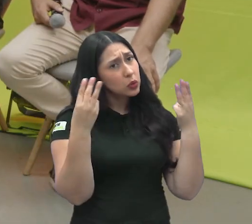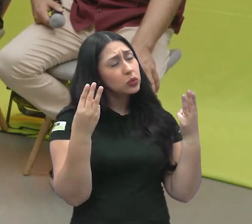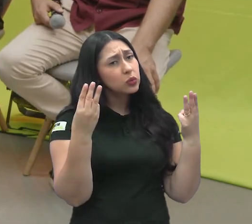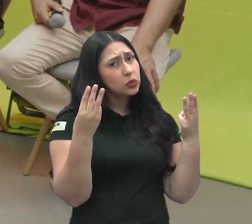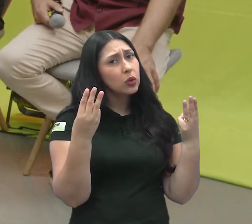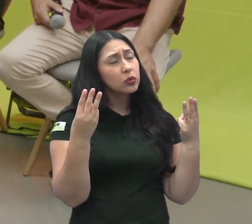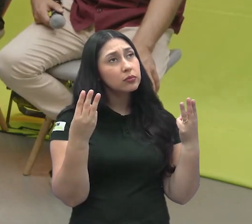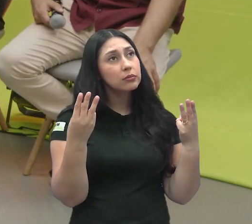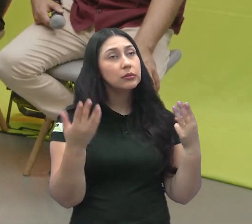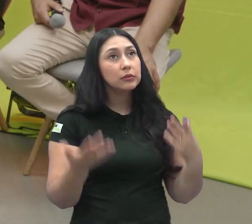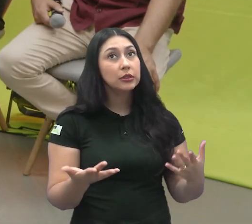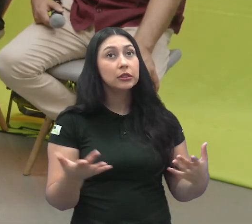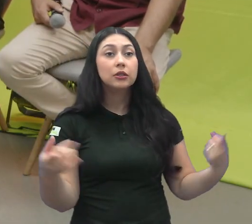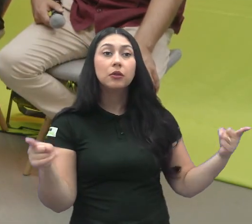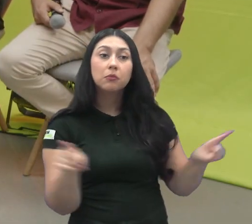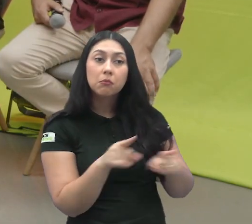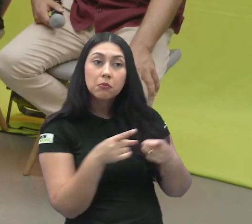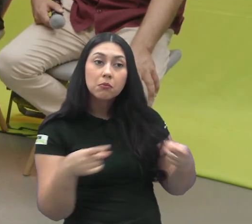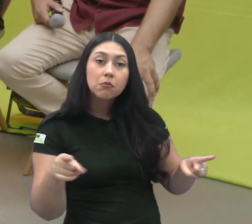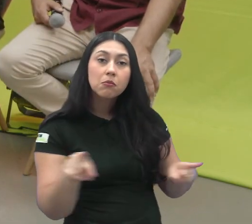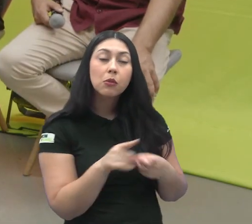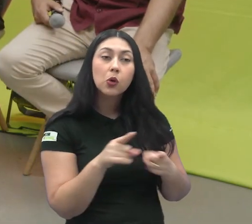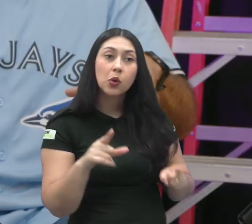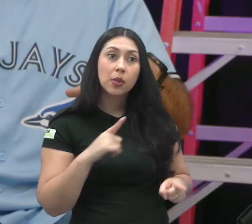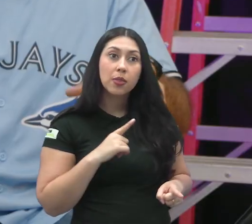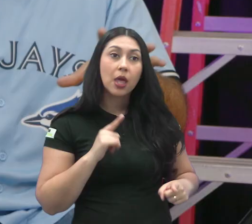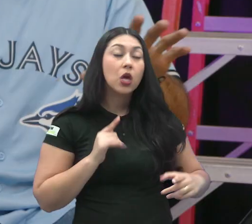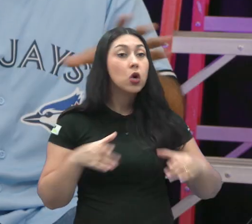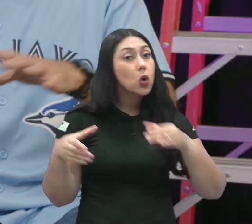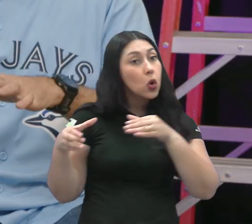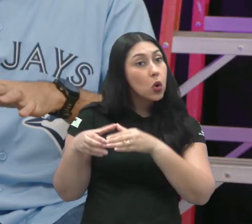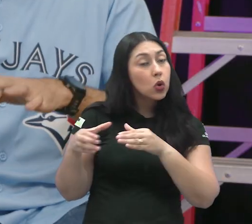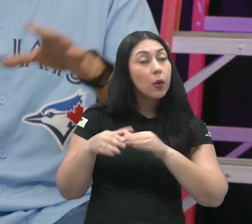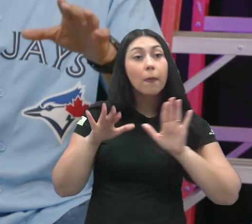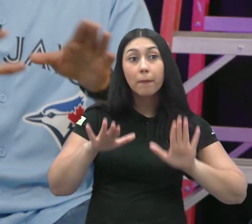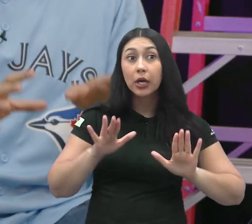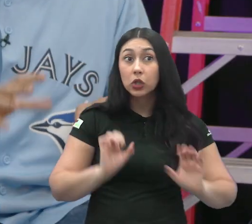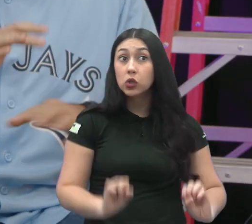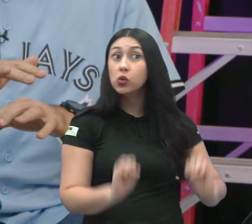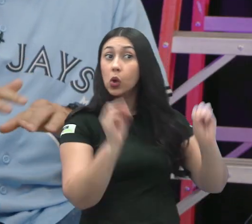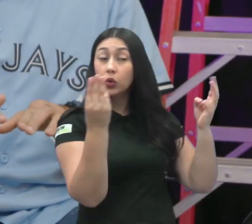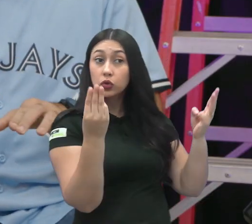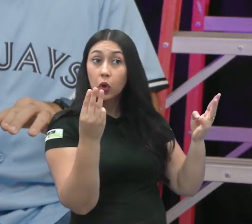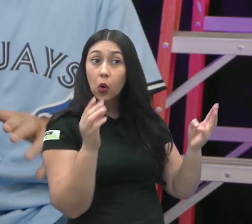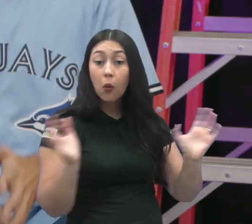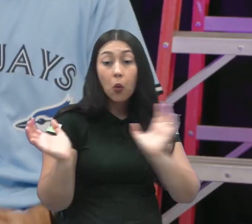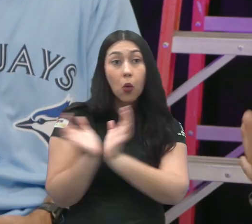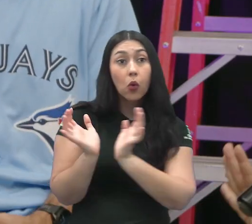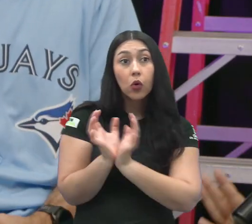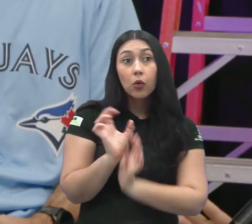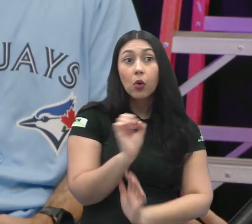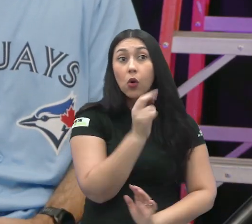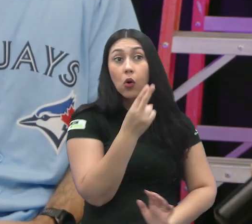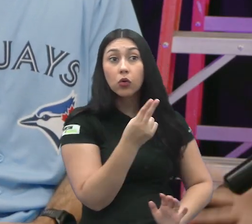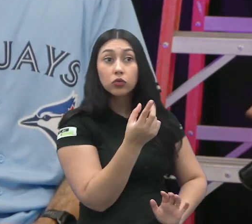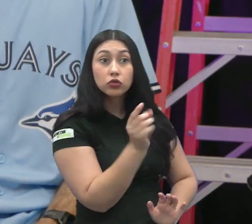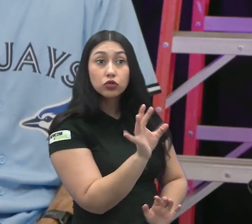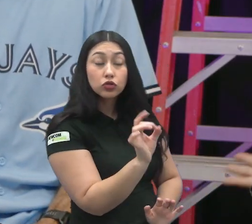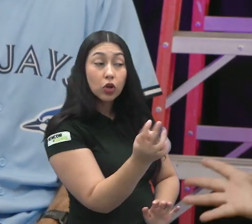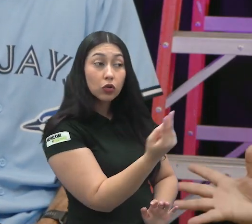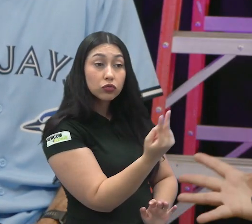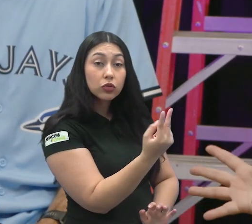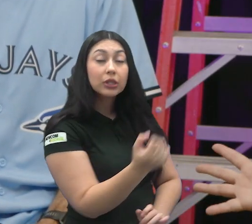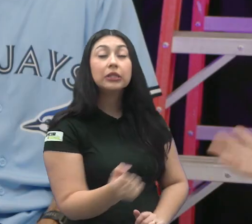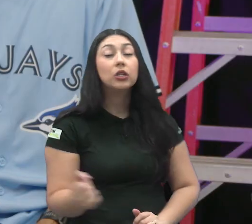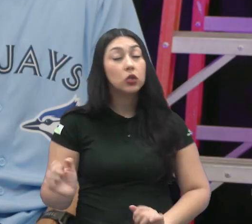show que numa música do disco tem a banda e tal, mas no show vai a banda ou vai você e o Lucas apenas? No show vai a banda, porque